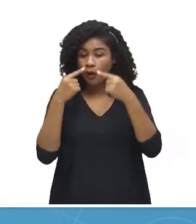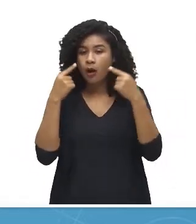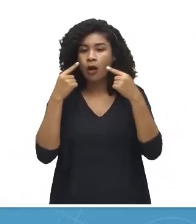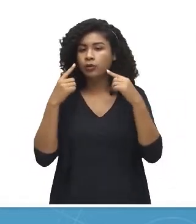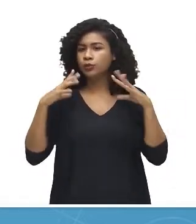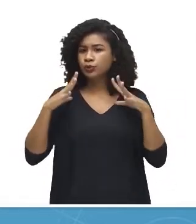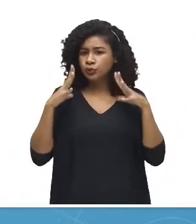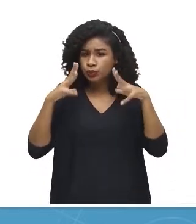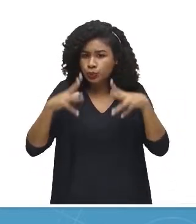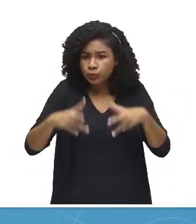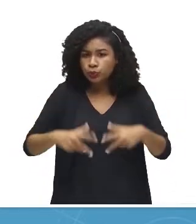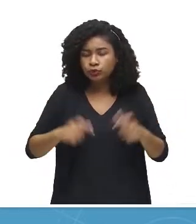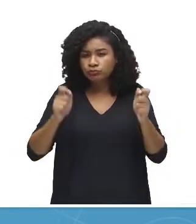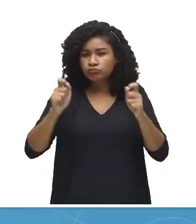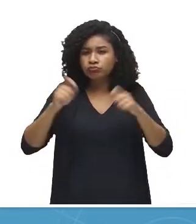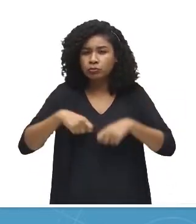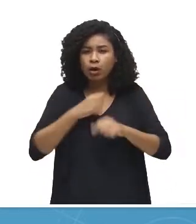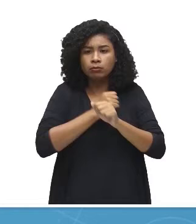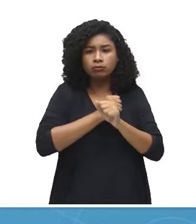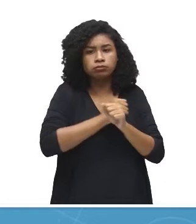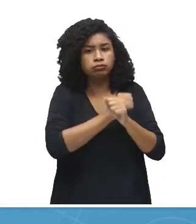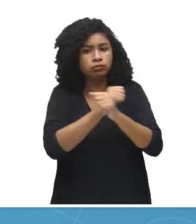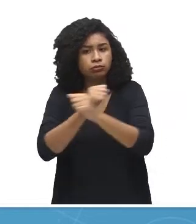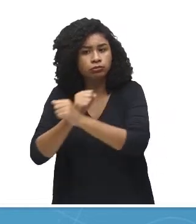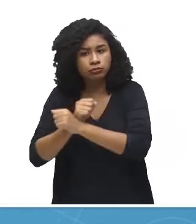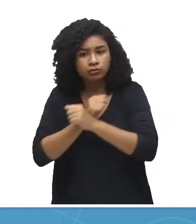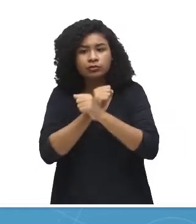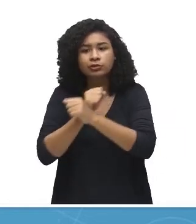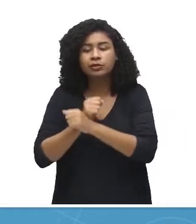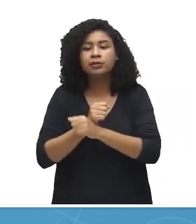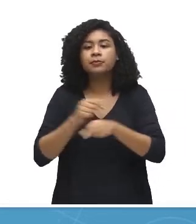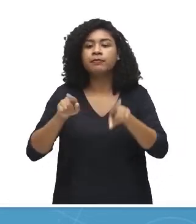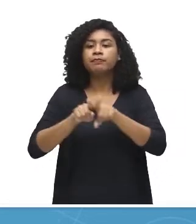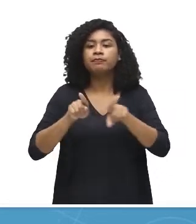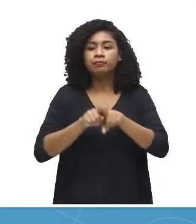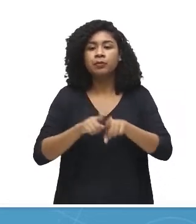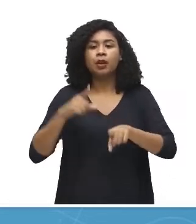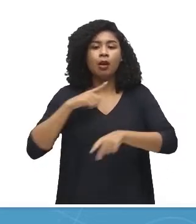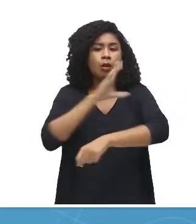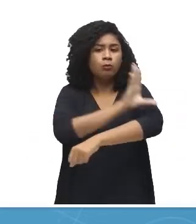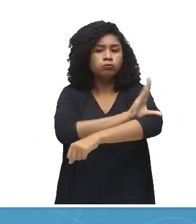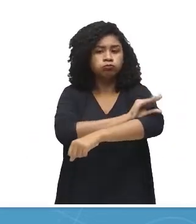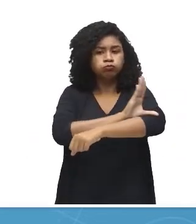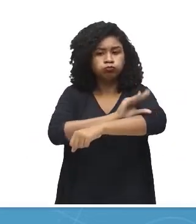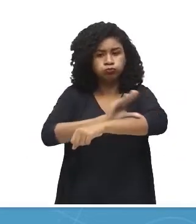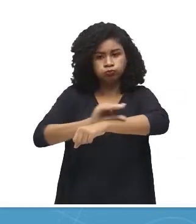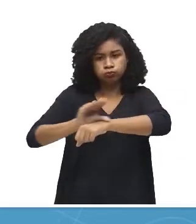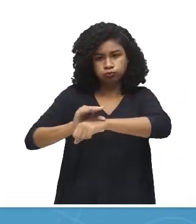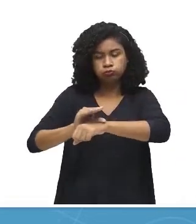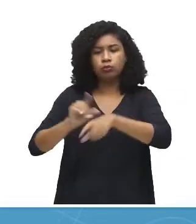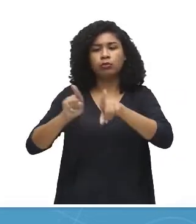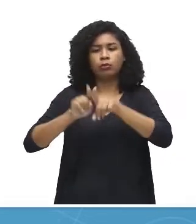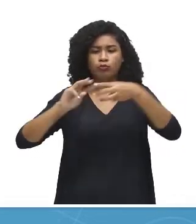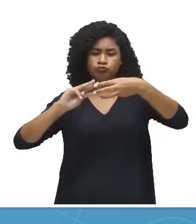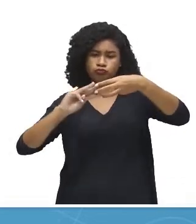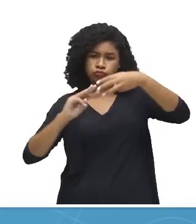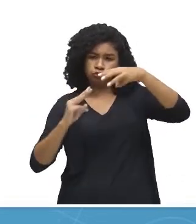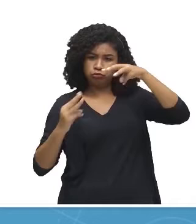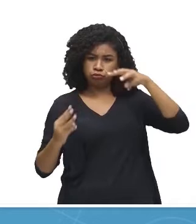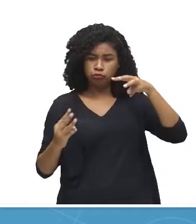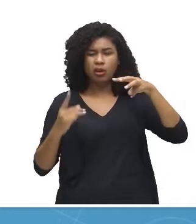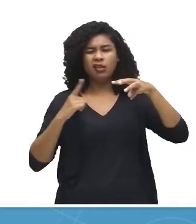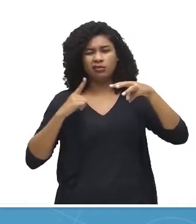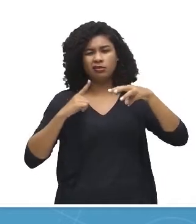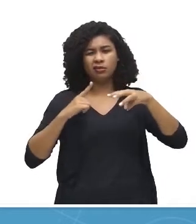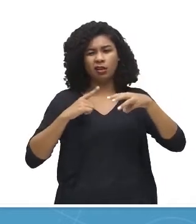genitais, alguns órgãos, né? Que também vai ter junto ali um tecido muscular, isso é de cada órgão, tá? Além